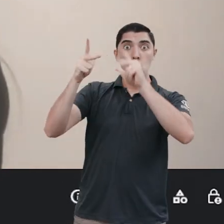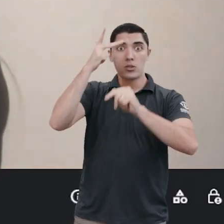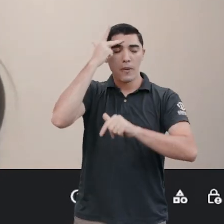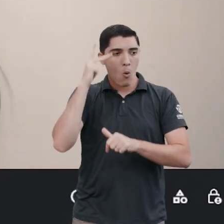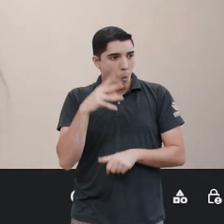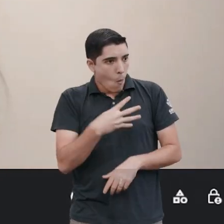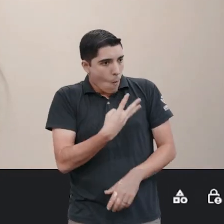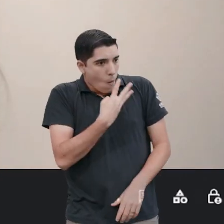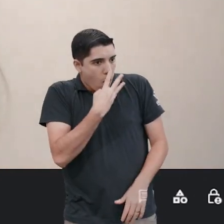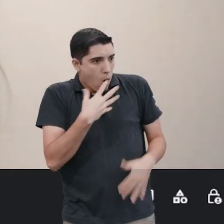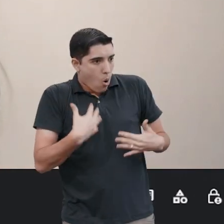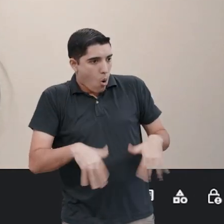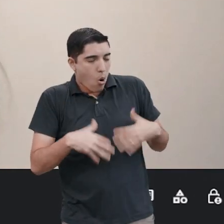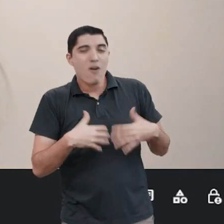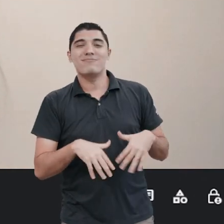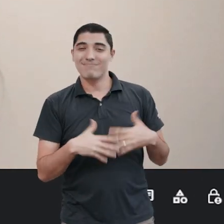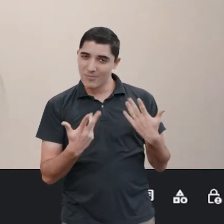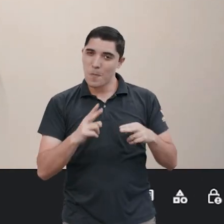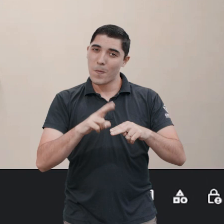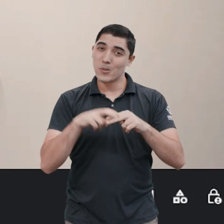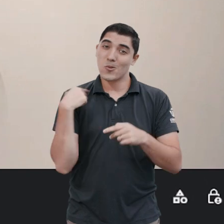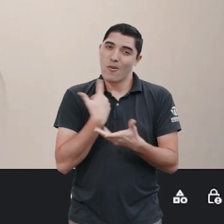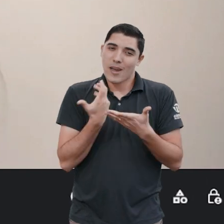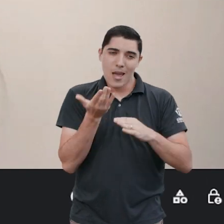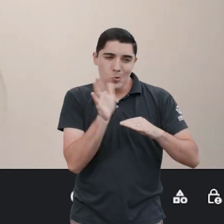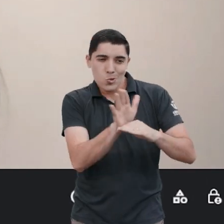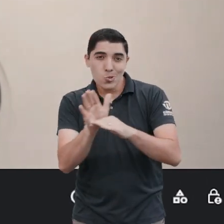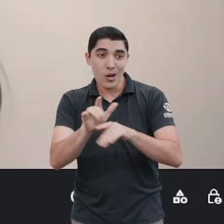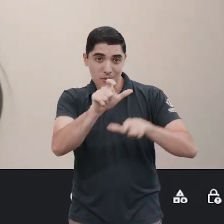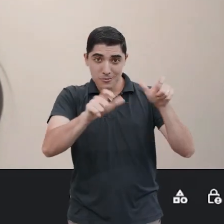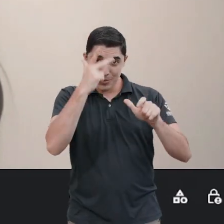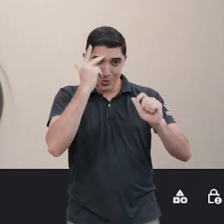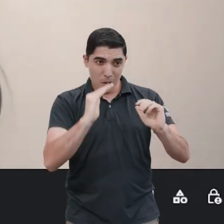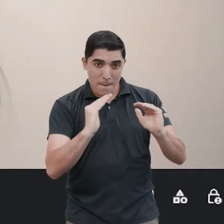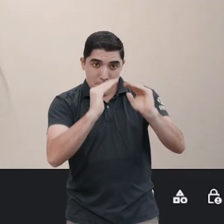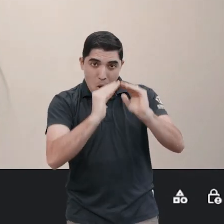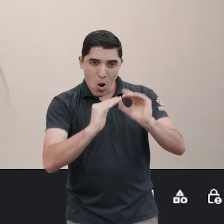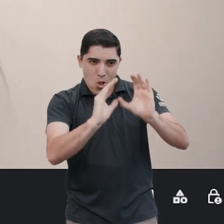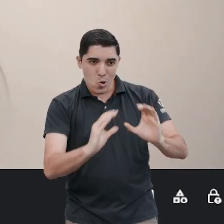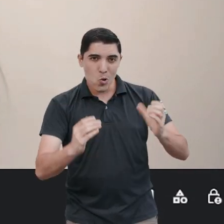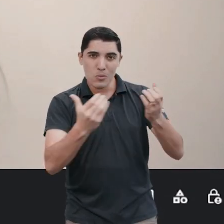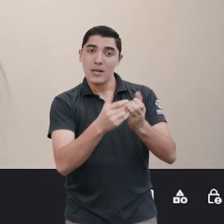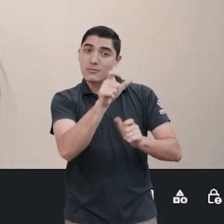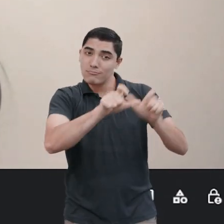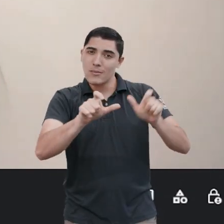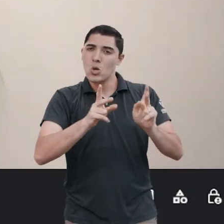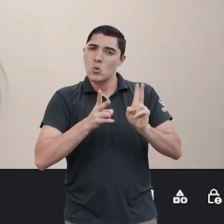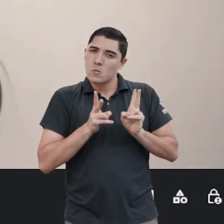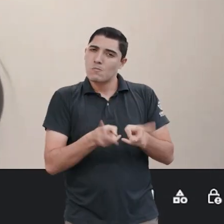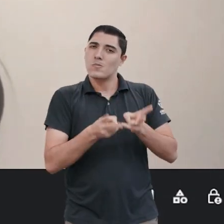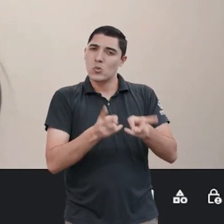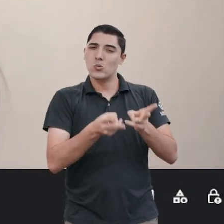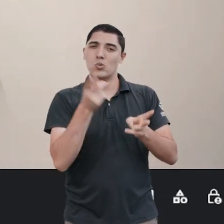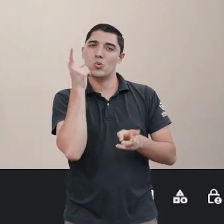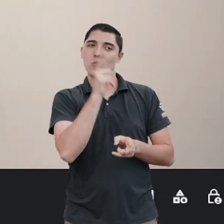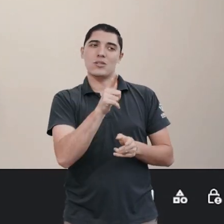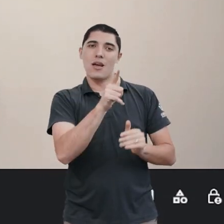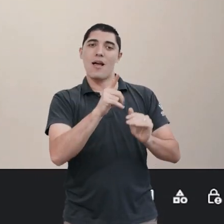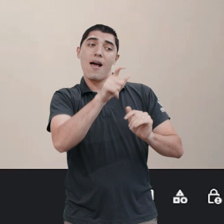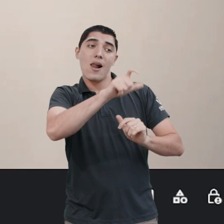temos muito orgulho de colaborar para que essas comunidades ribeirinhas possam permanecer no